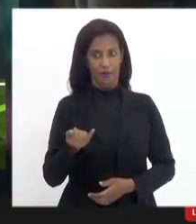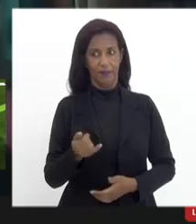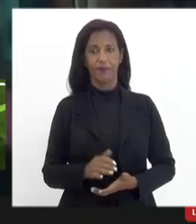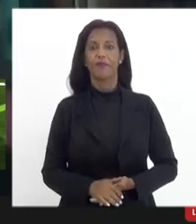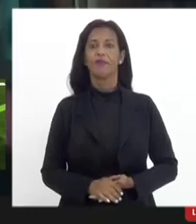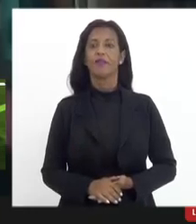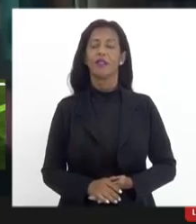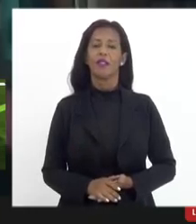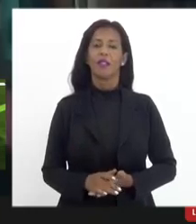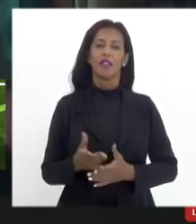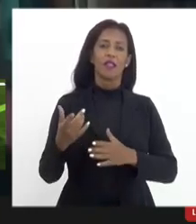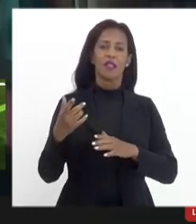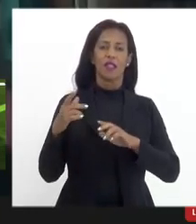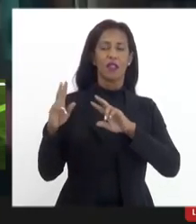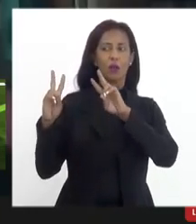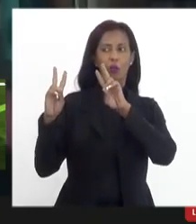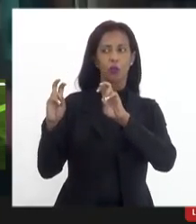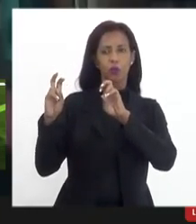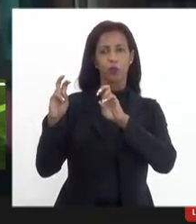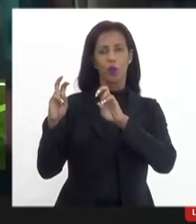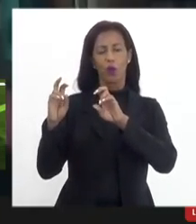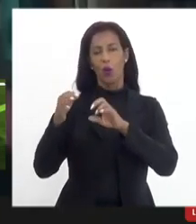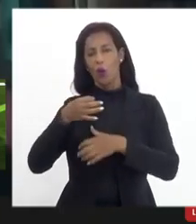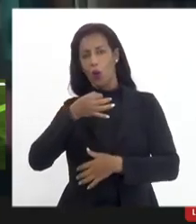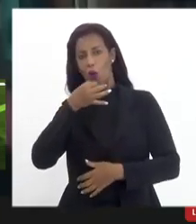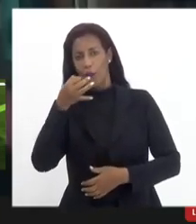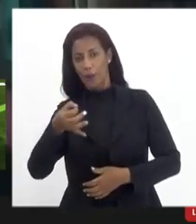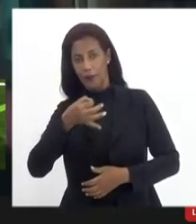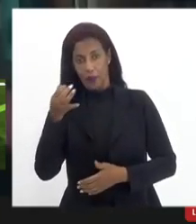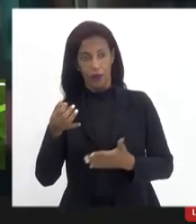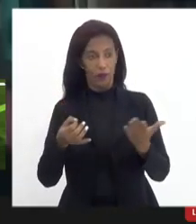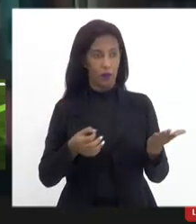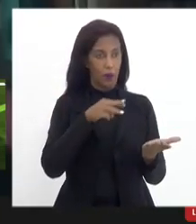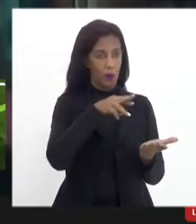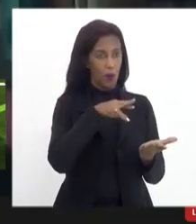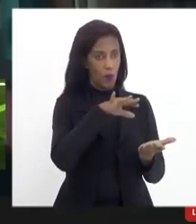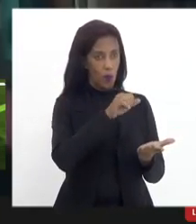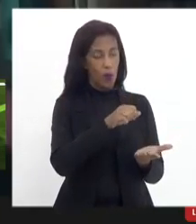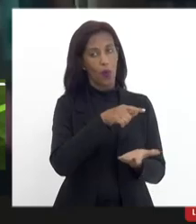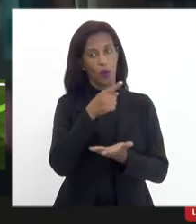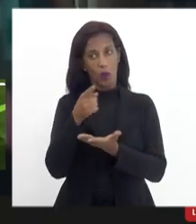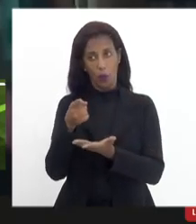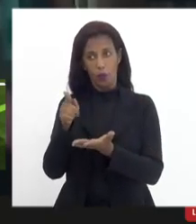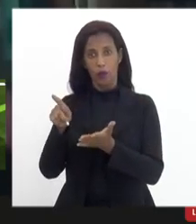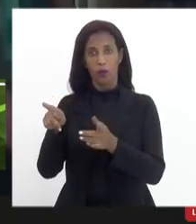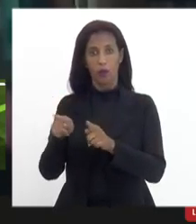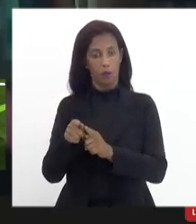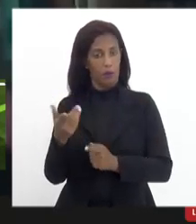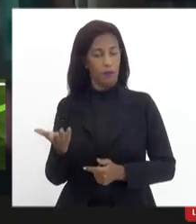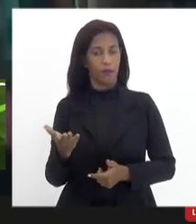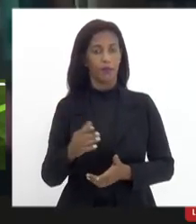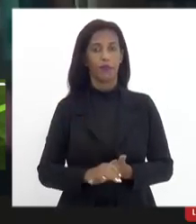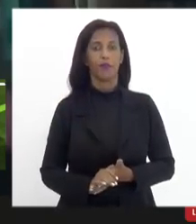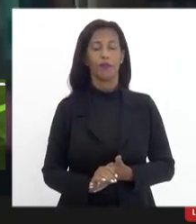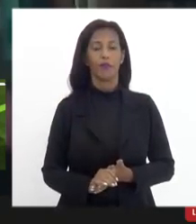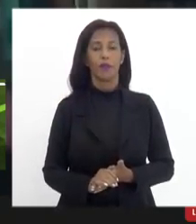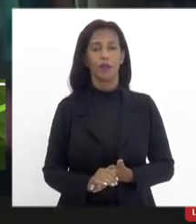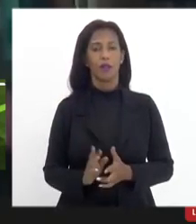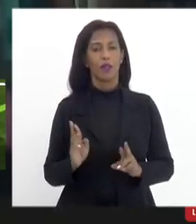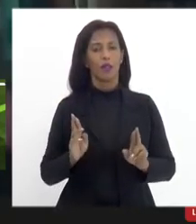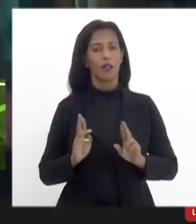de fazer um comentário, tanto que foi colocado pela Mônica da Costa como por você, Leon, em relação